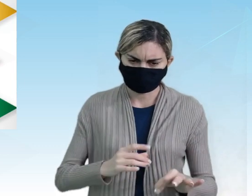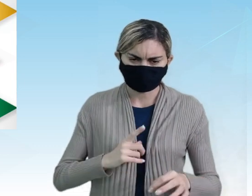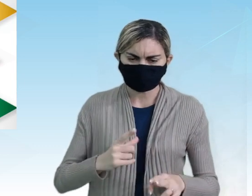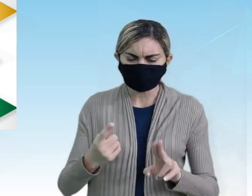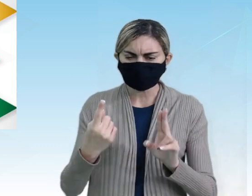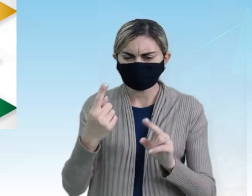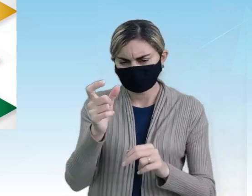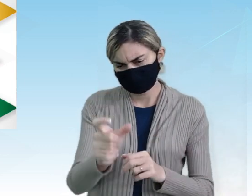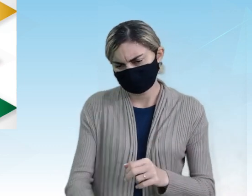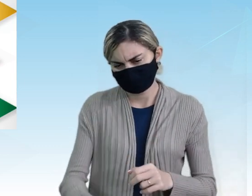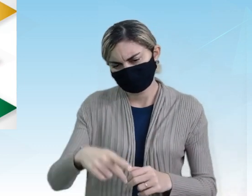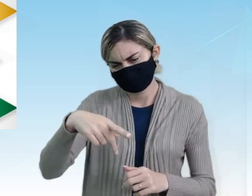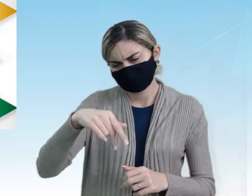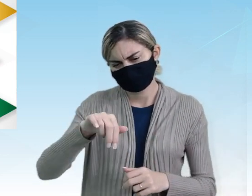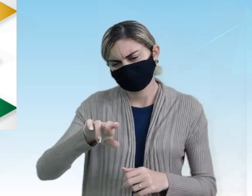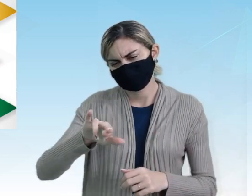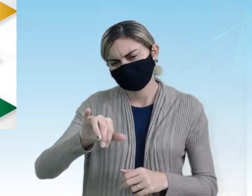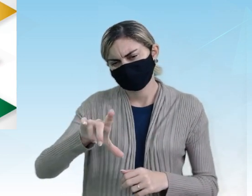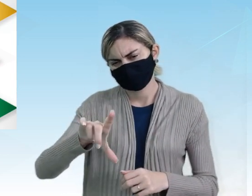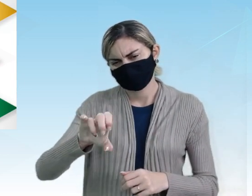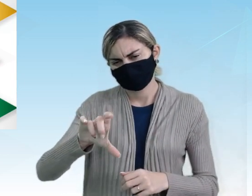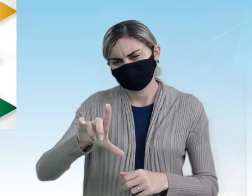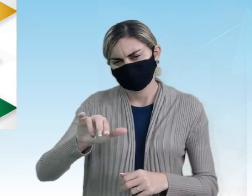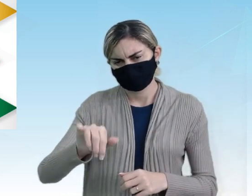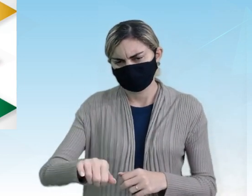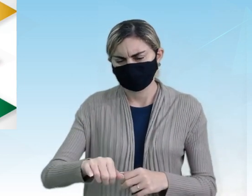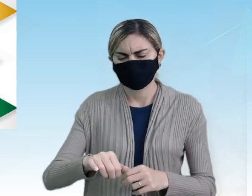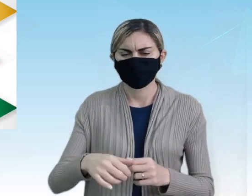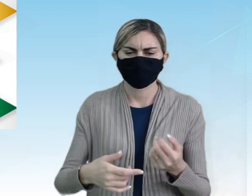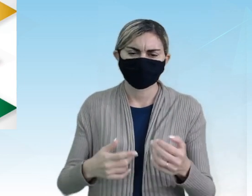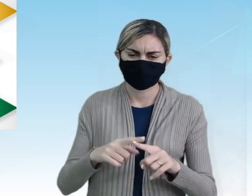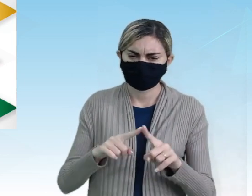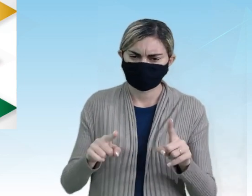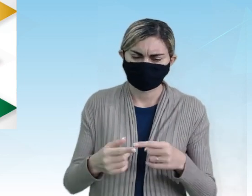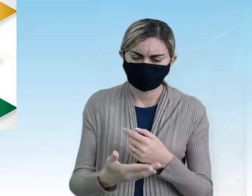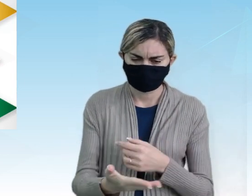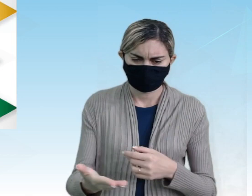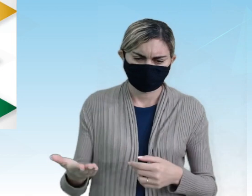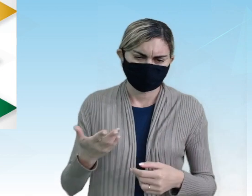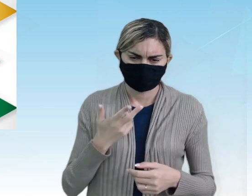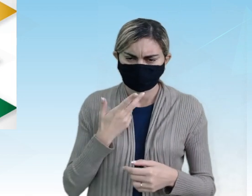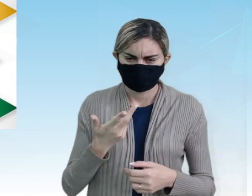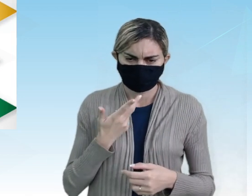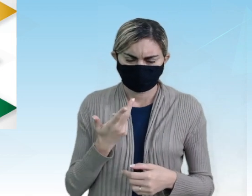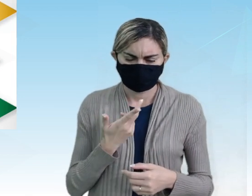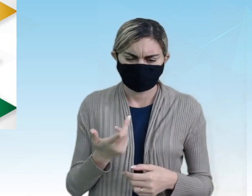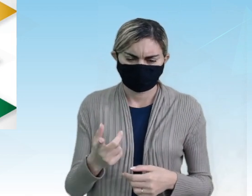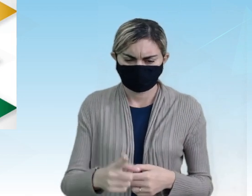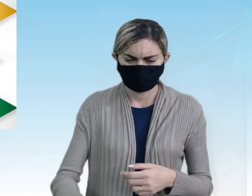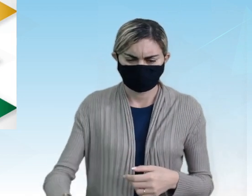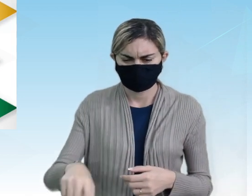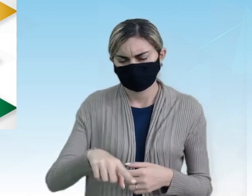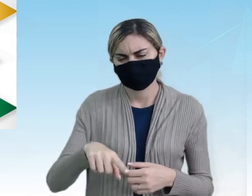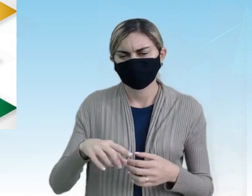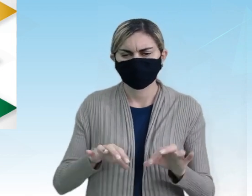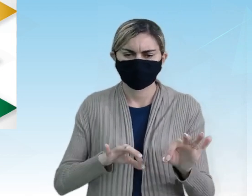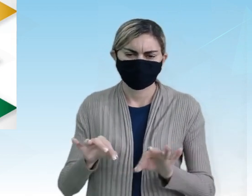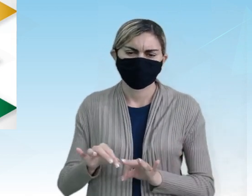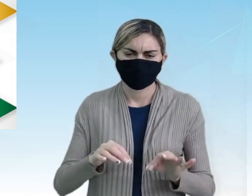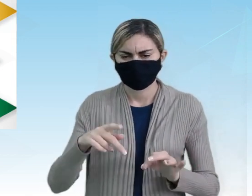é pluricelular, esse organismo aí. Mas quando se fala desse organismo